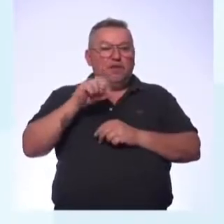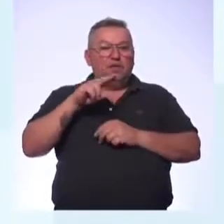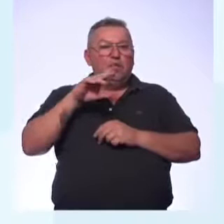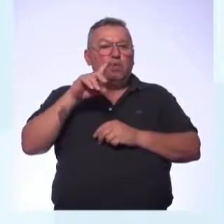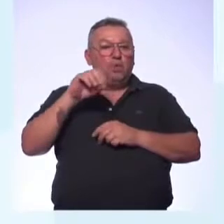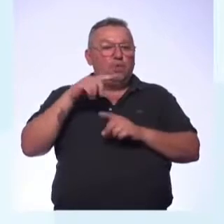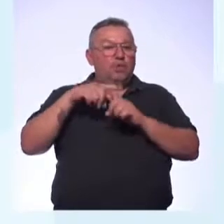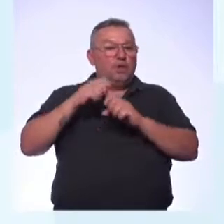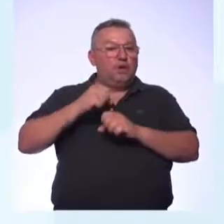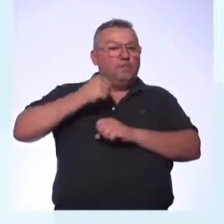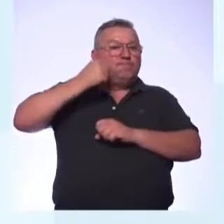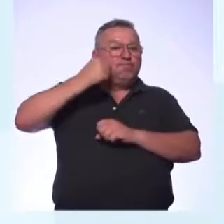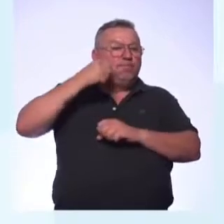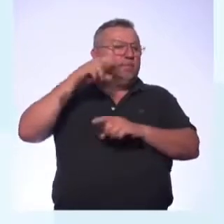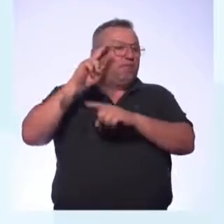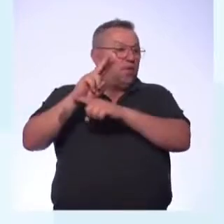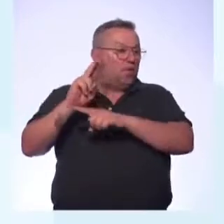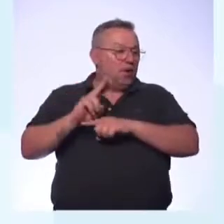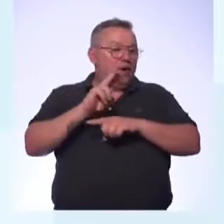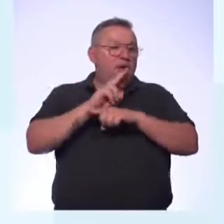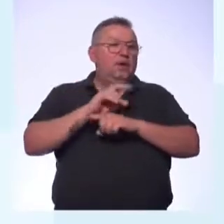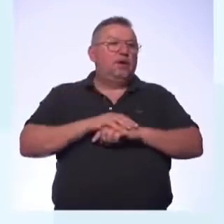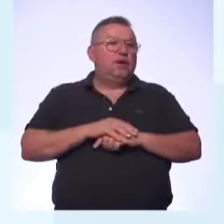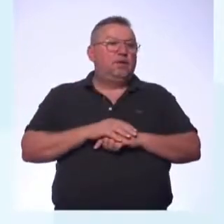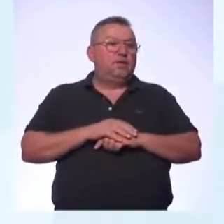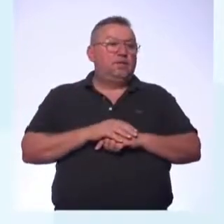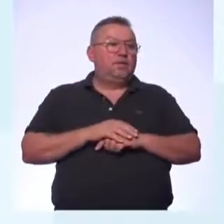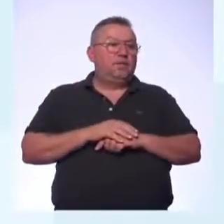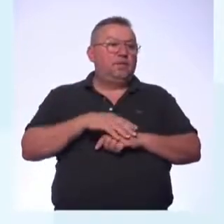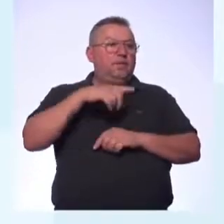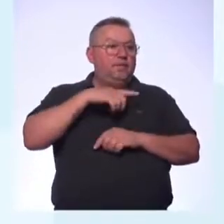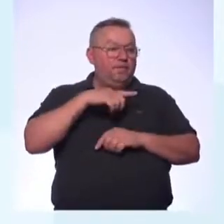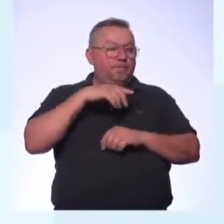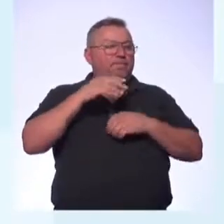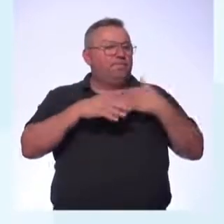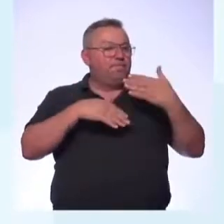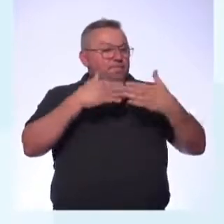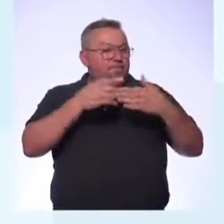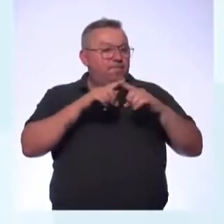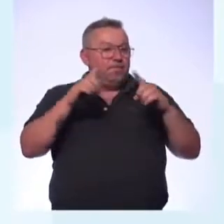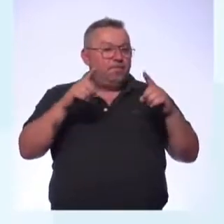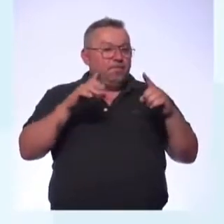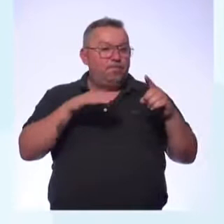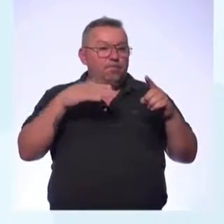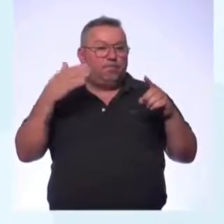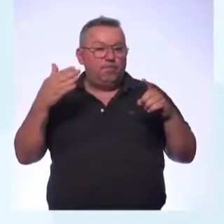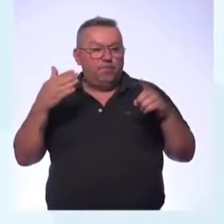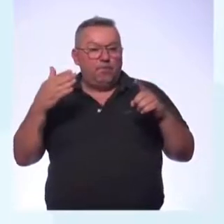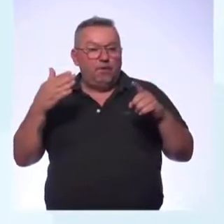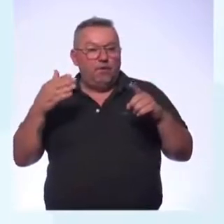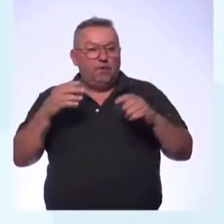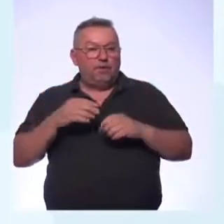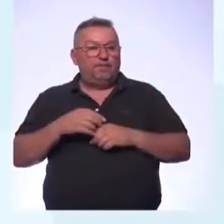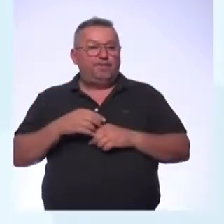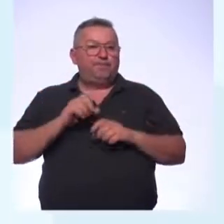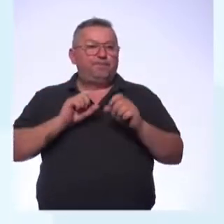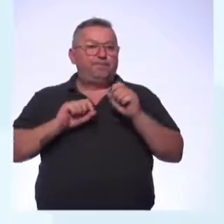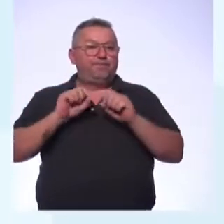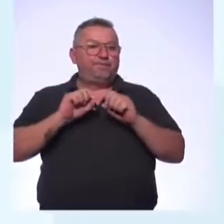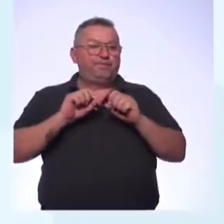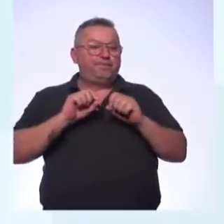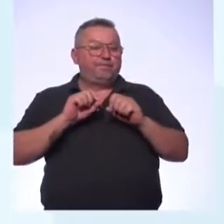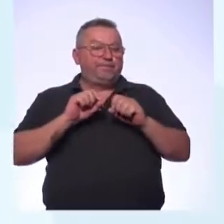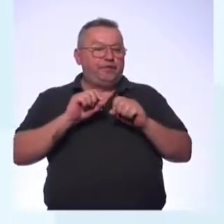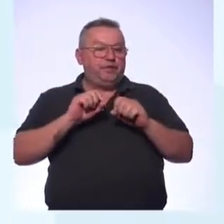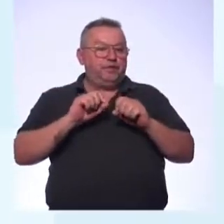isso que está falando a shield vulcanis, tá certo? Então esse daí tem esse processo. Do lado dele já é um processo